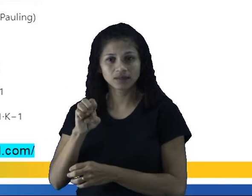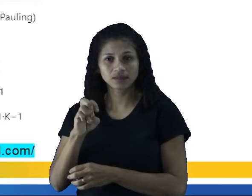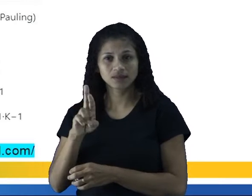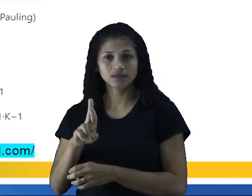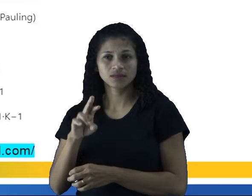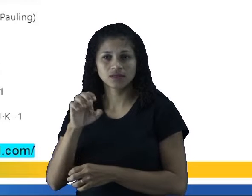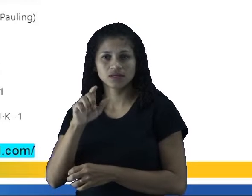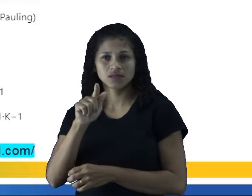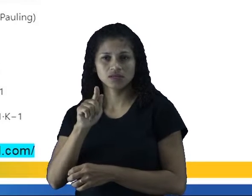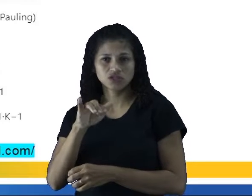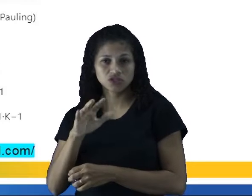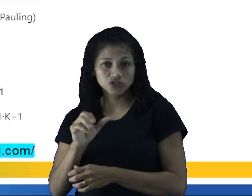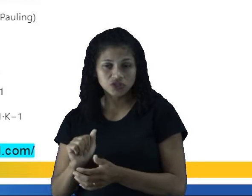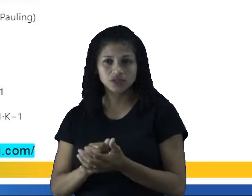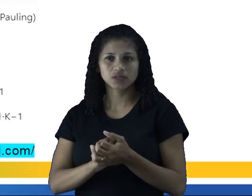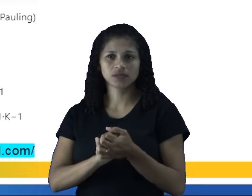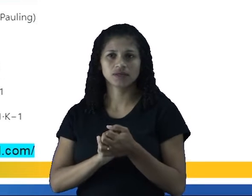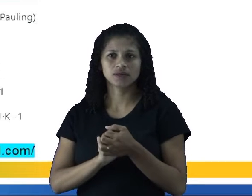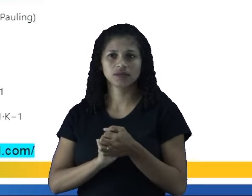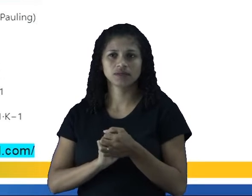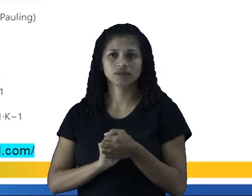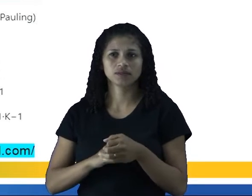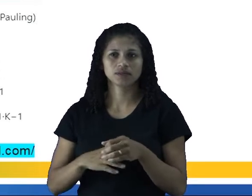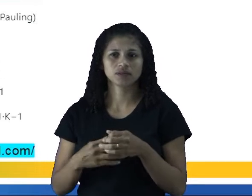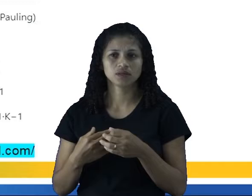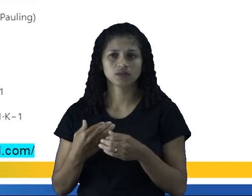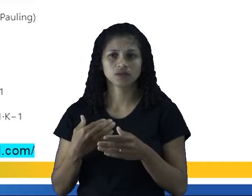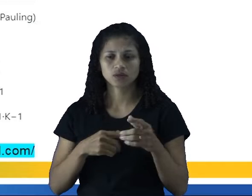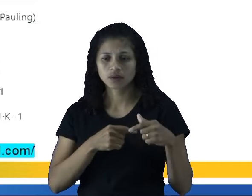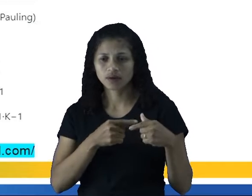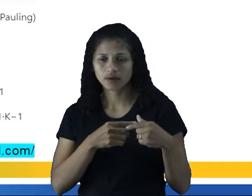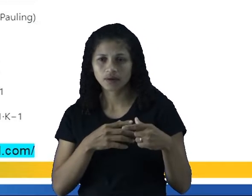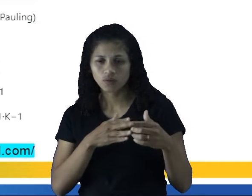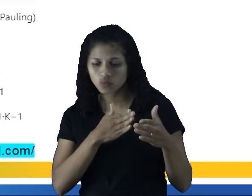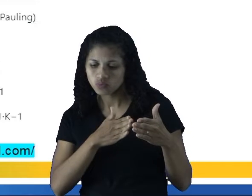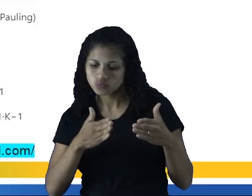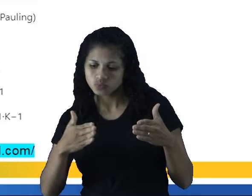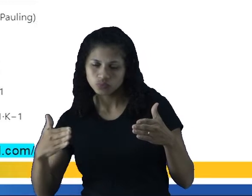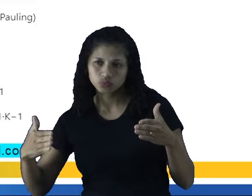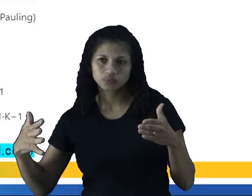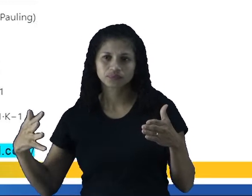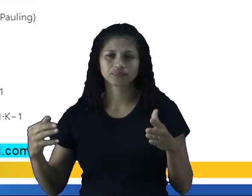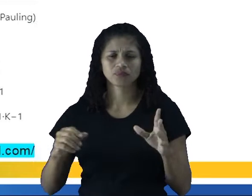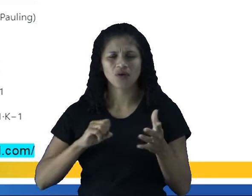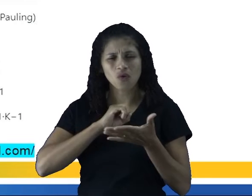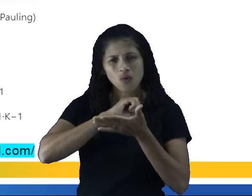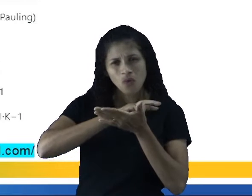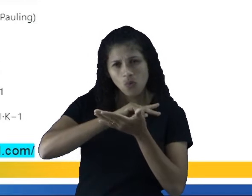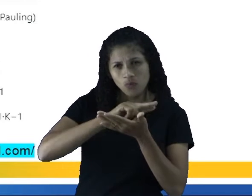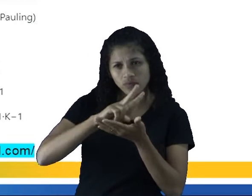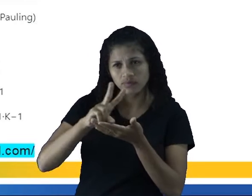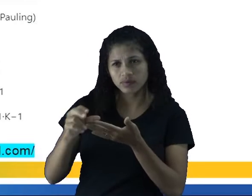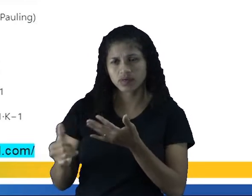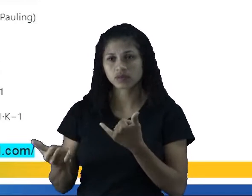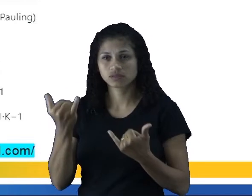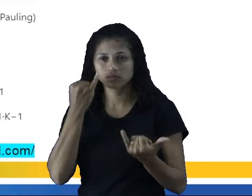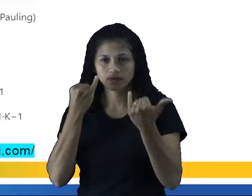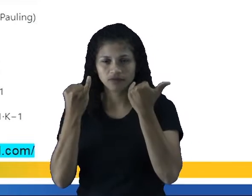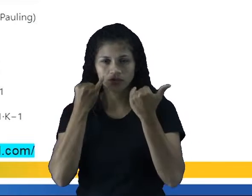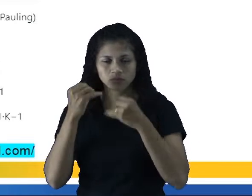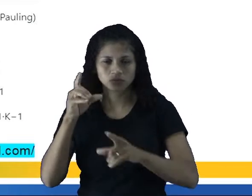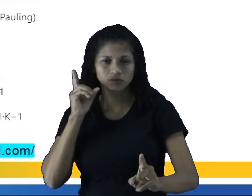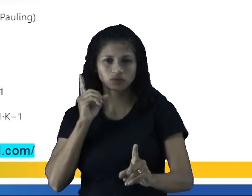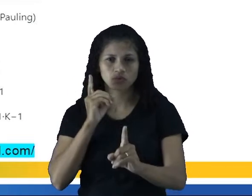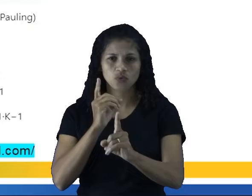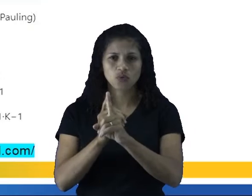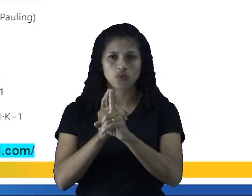capacidade específica, térmica específica e a condutividade térmica. Então, ali são várias informações que a gente consegue encontrar